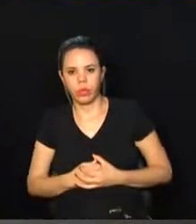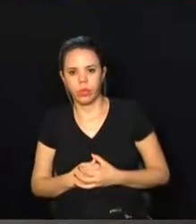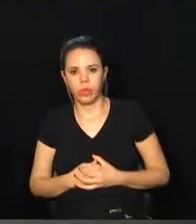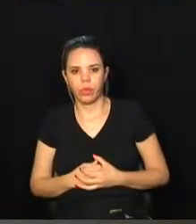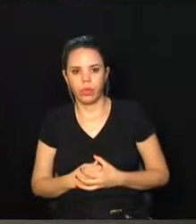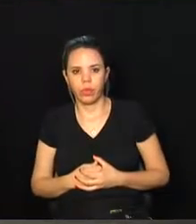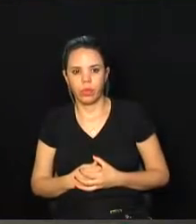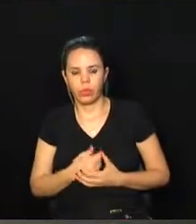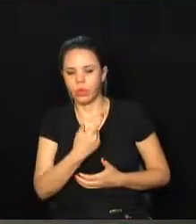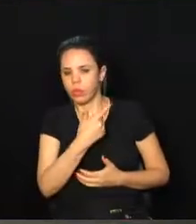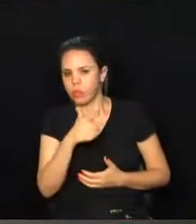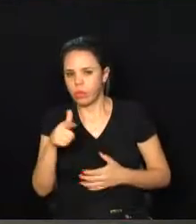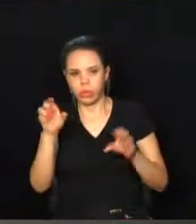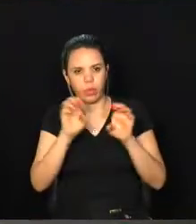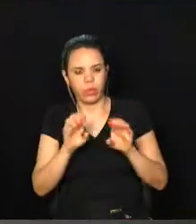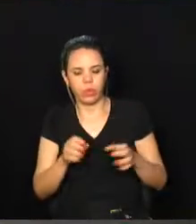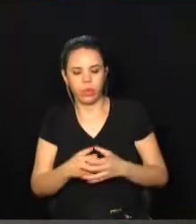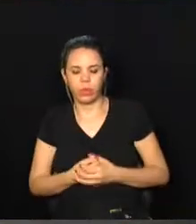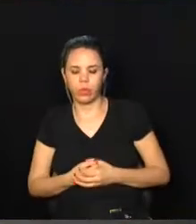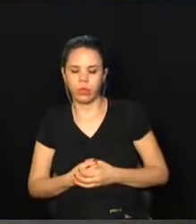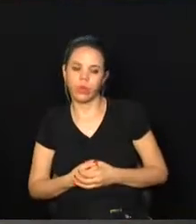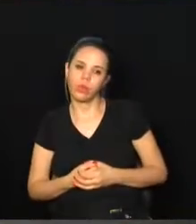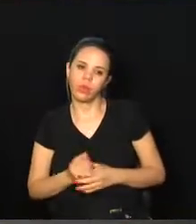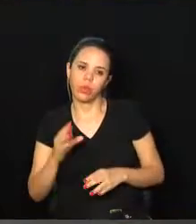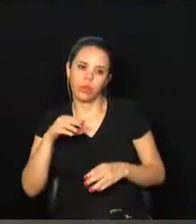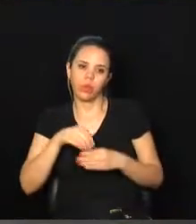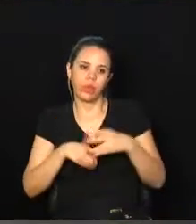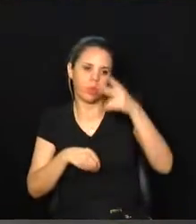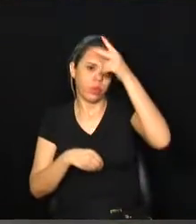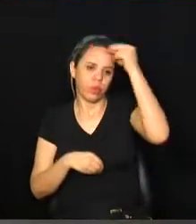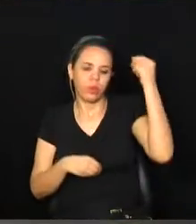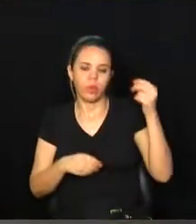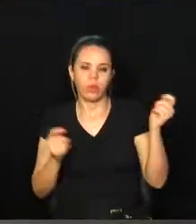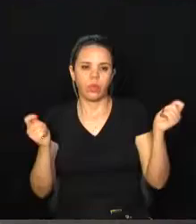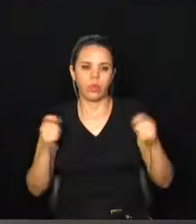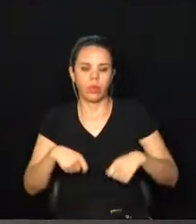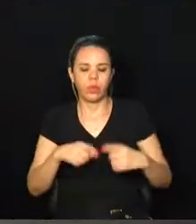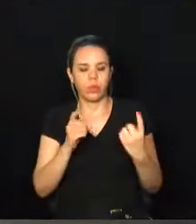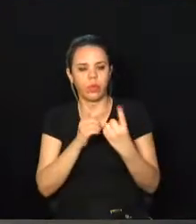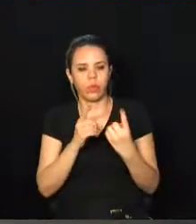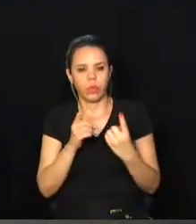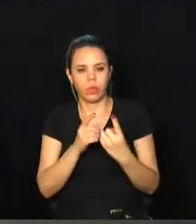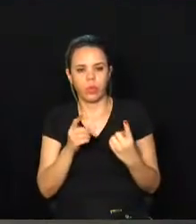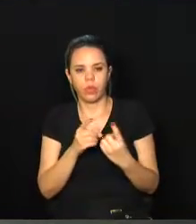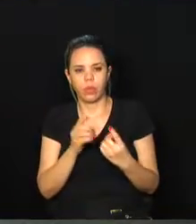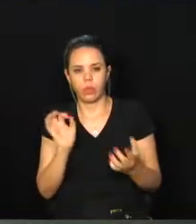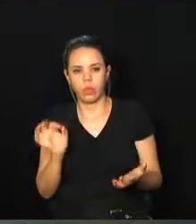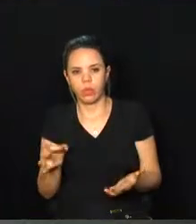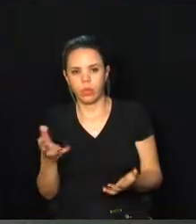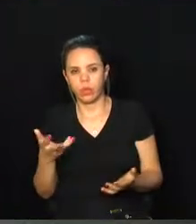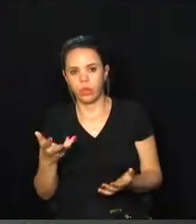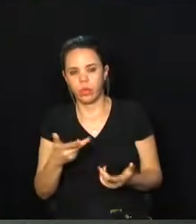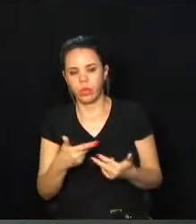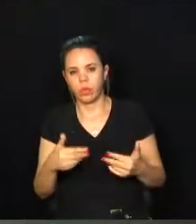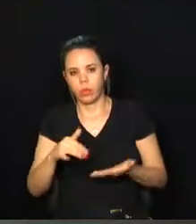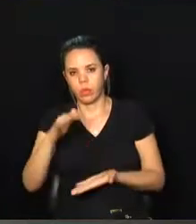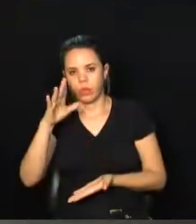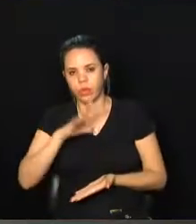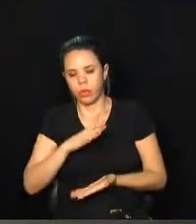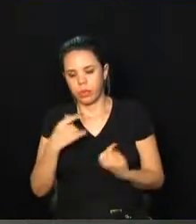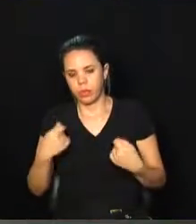gente não tem uma estrutura dentro da prefeitura que é capaz de atender exatamente a demanda que a